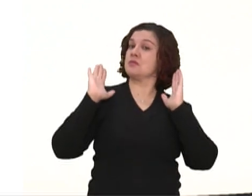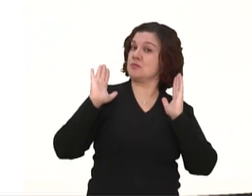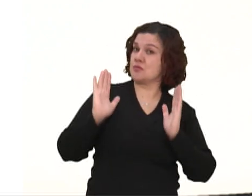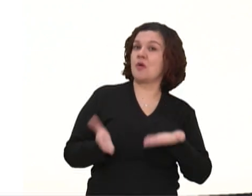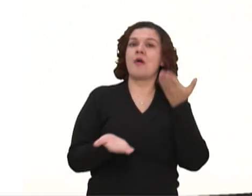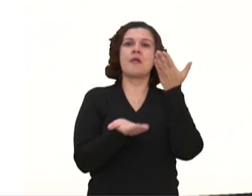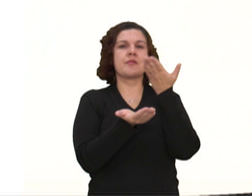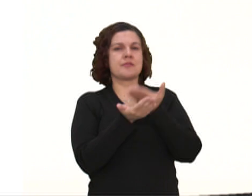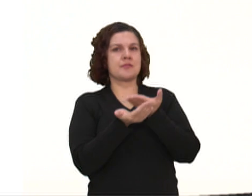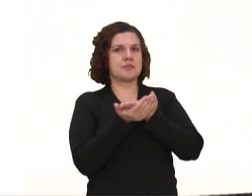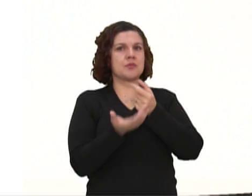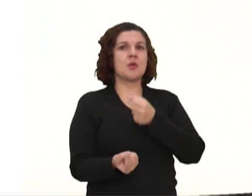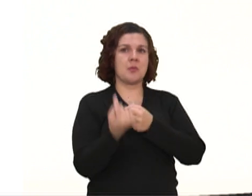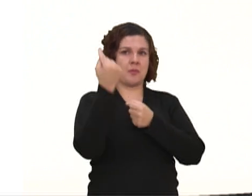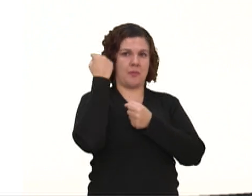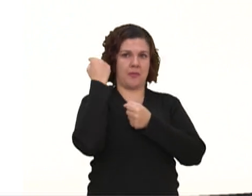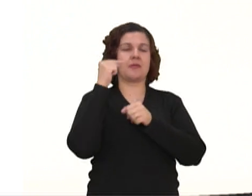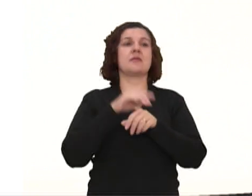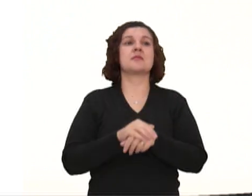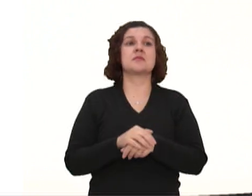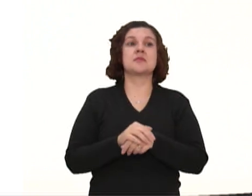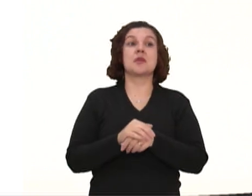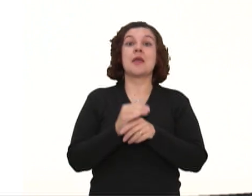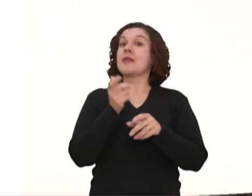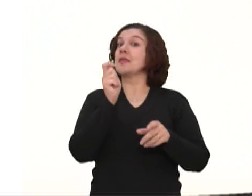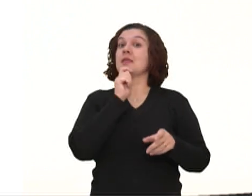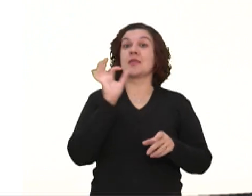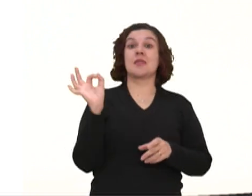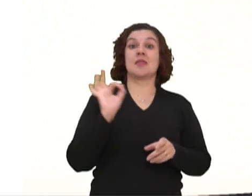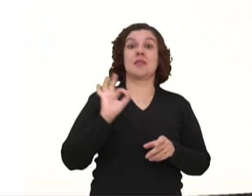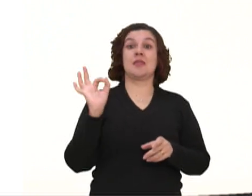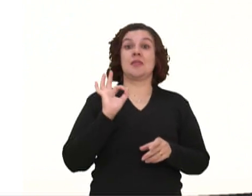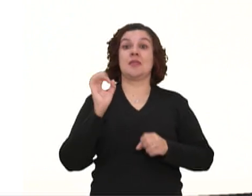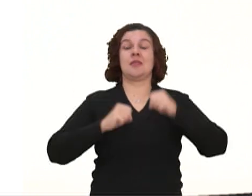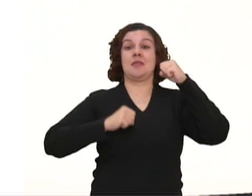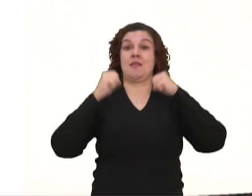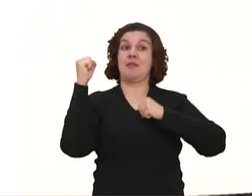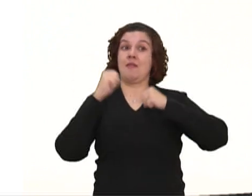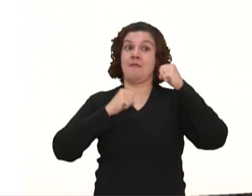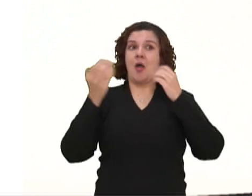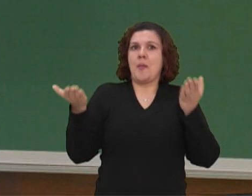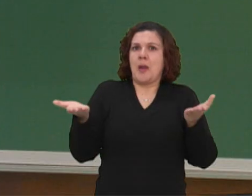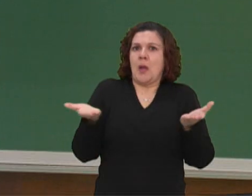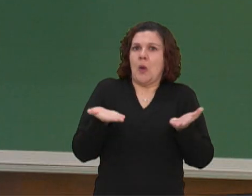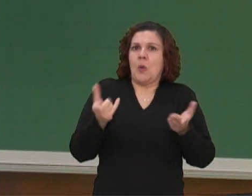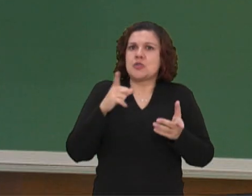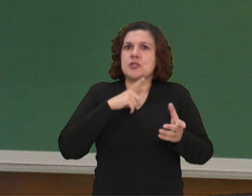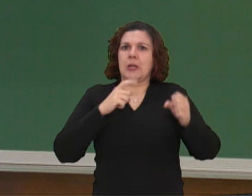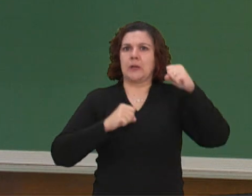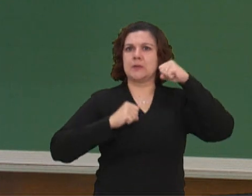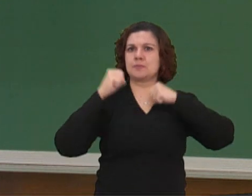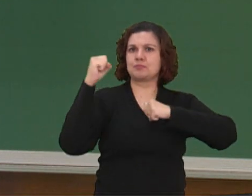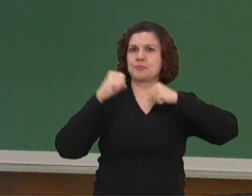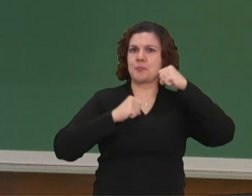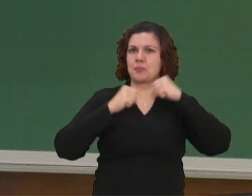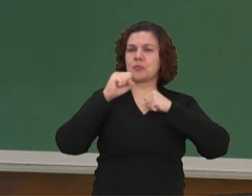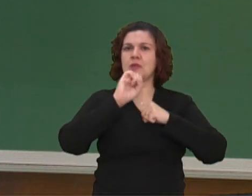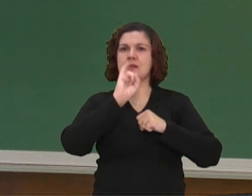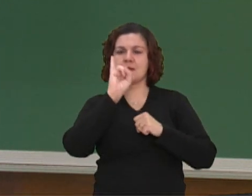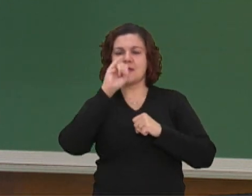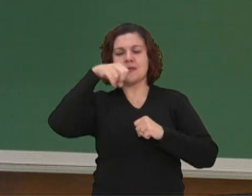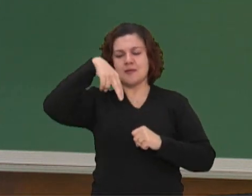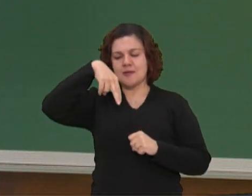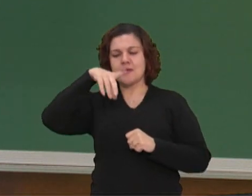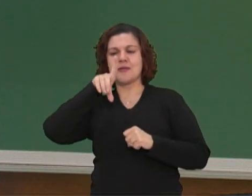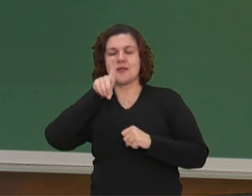aulas nossas anteriores que antes da chegada da forma de organização do trabalho chamada de